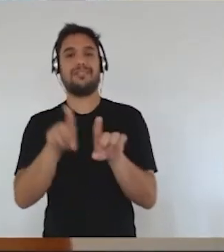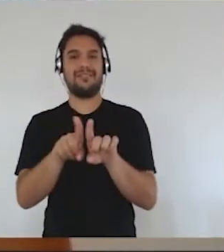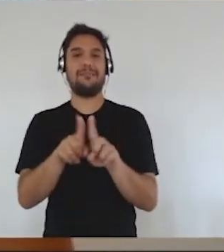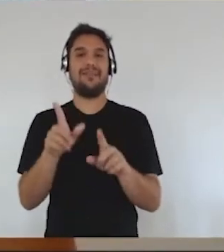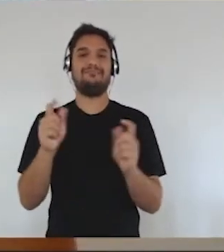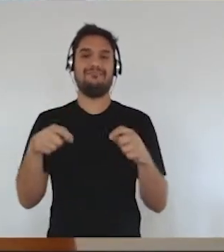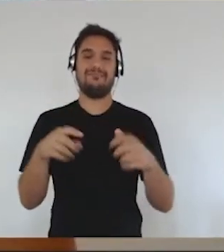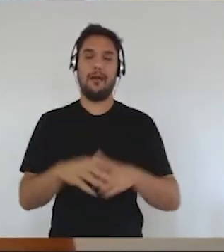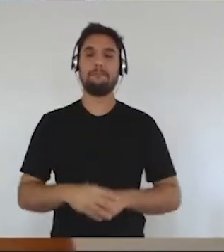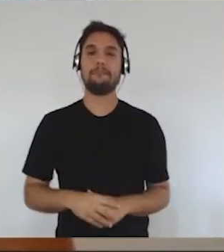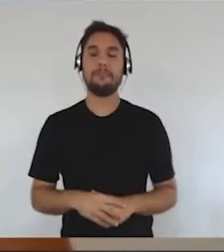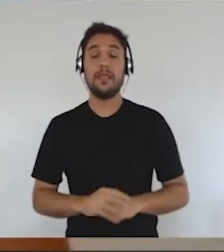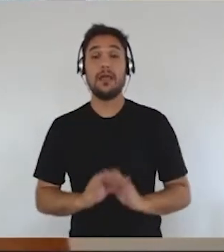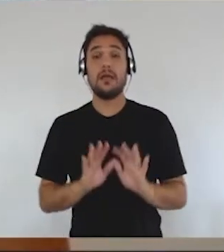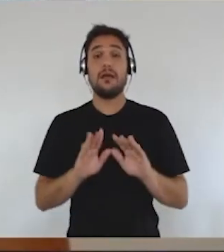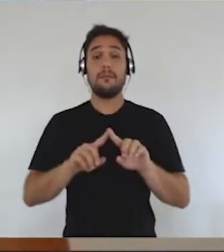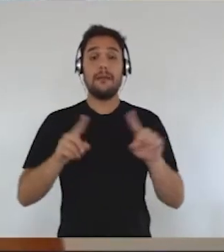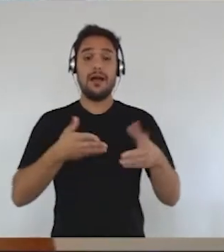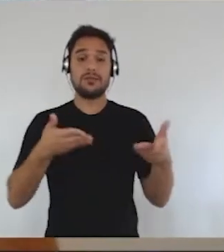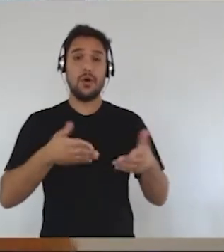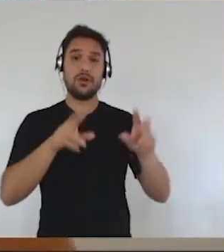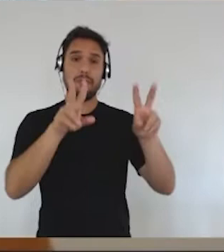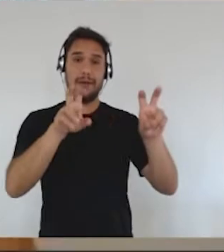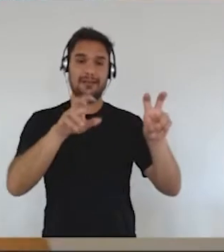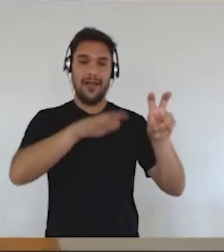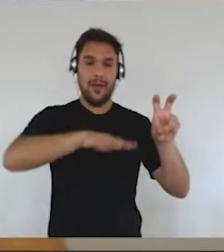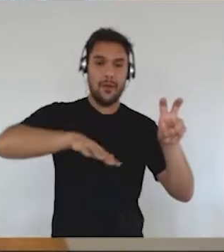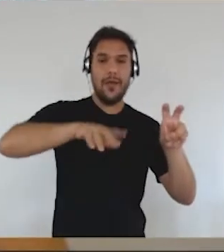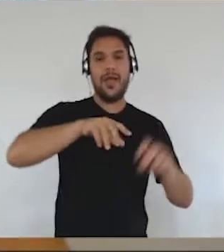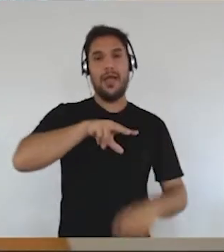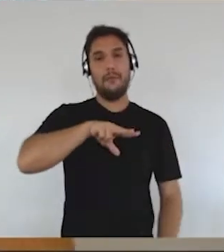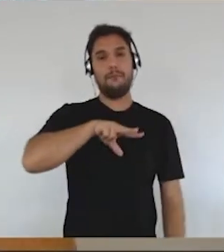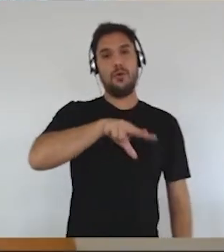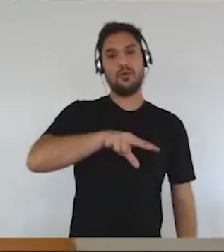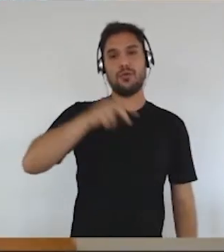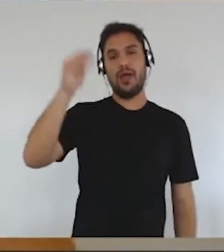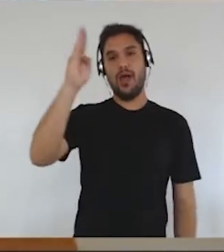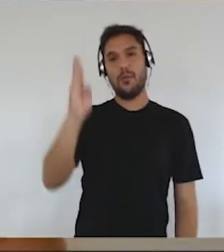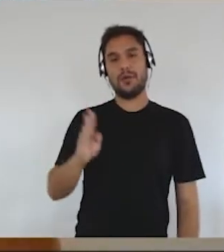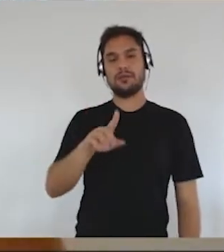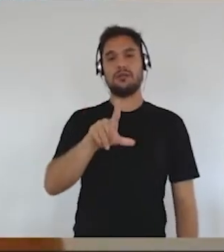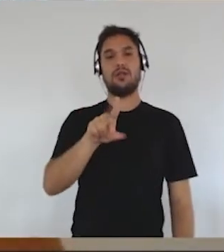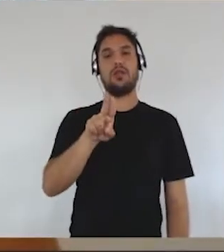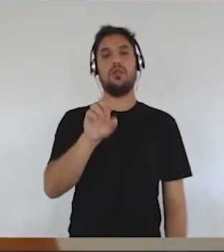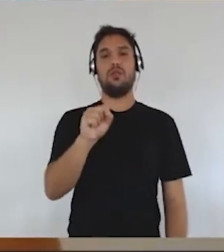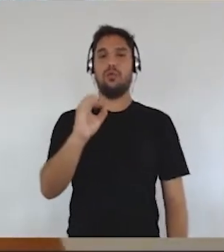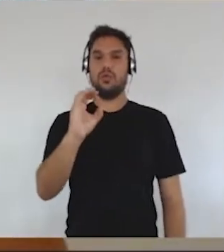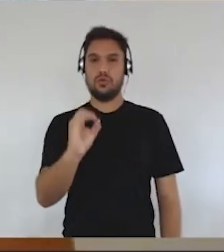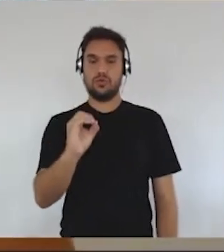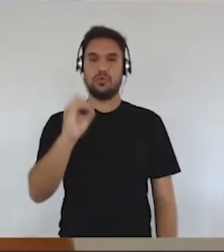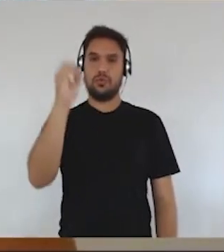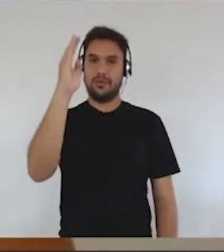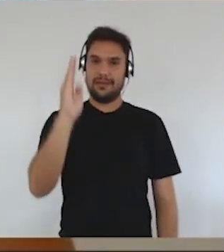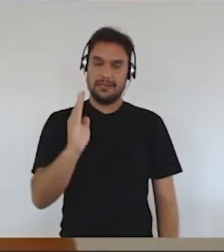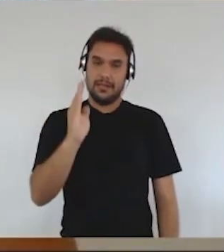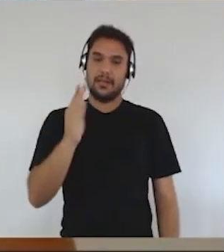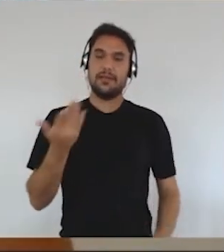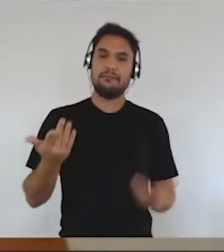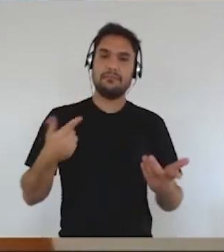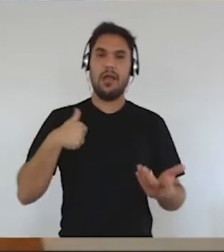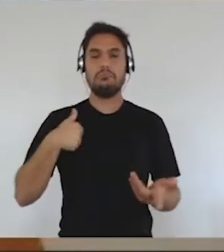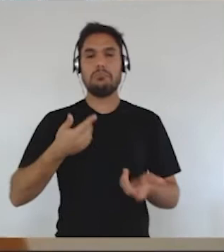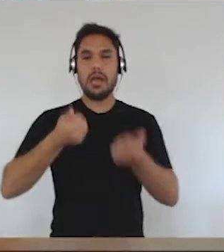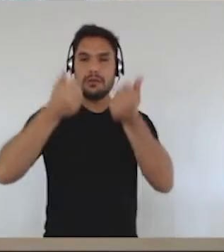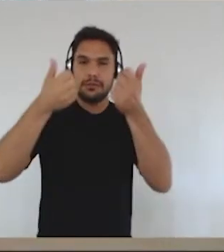conflito. E como a gente está num painel luso brasileiro, eu achei de bom tom trazer uma das coisas que